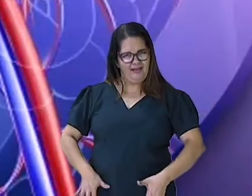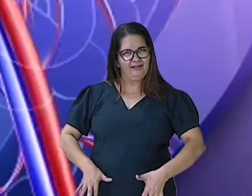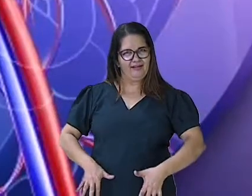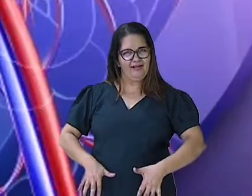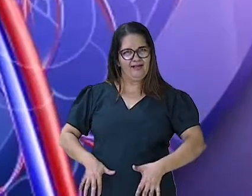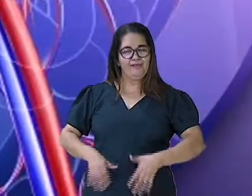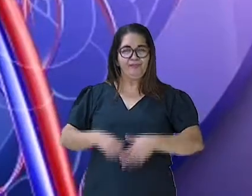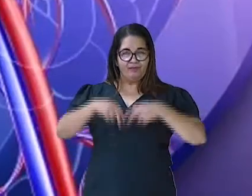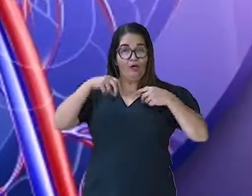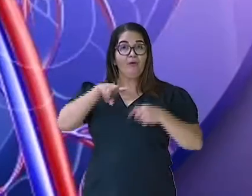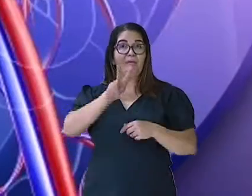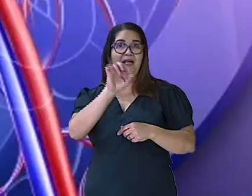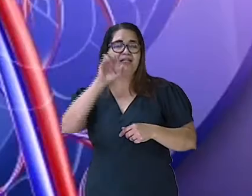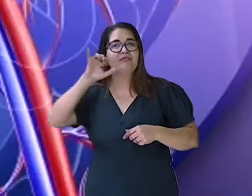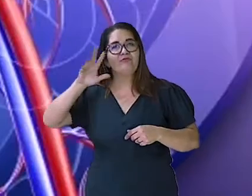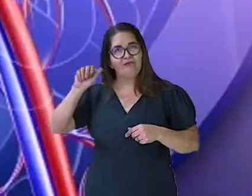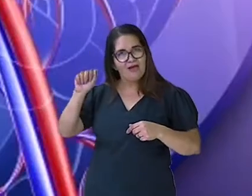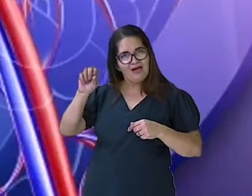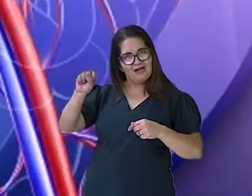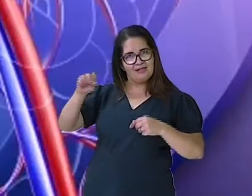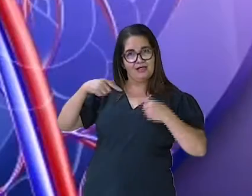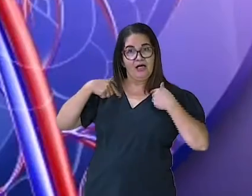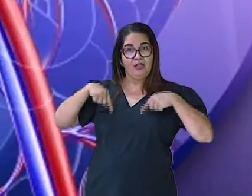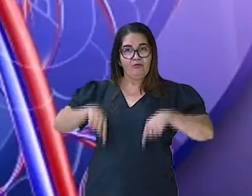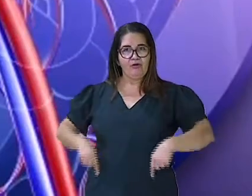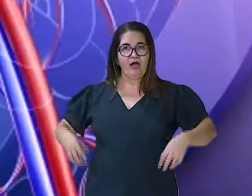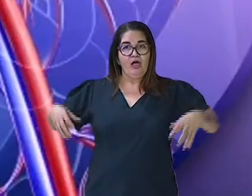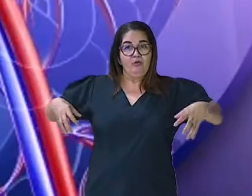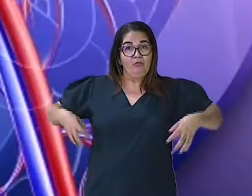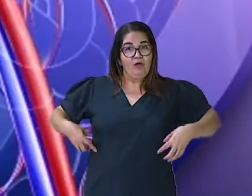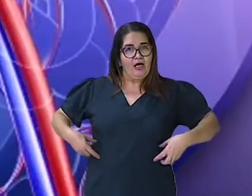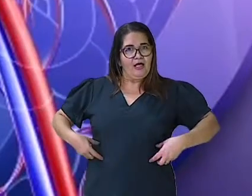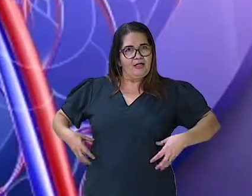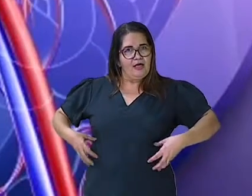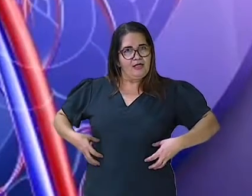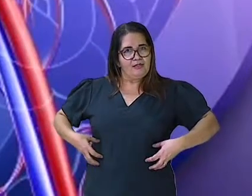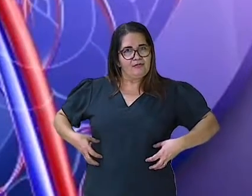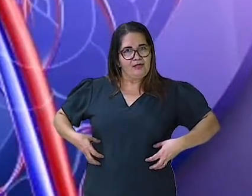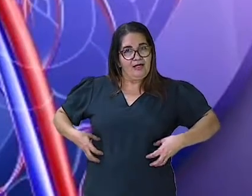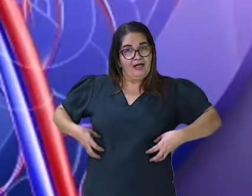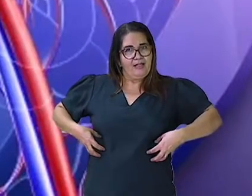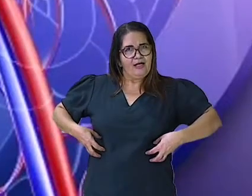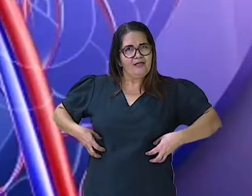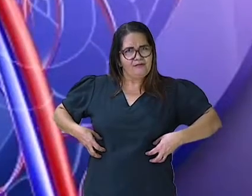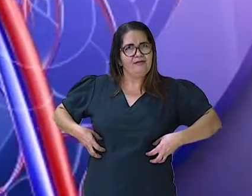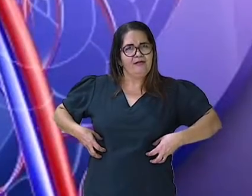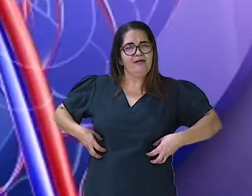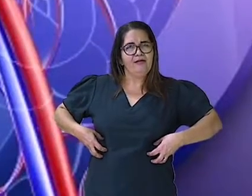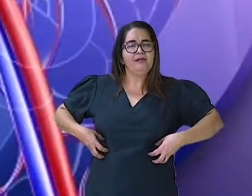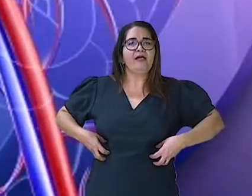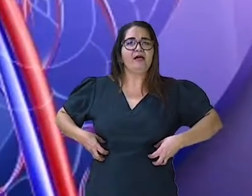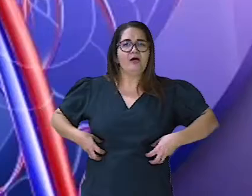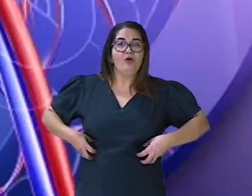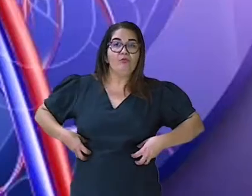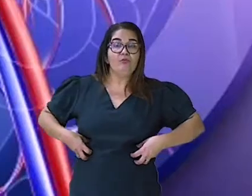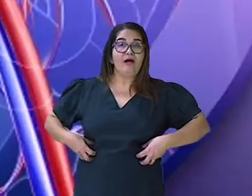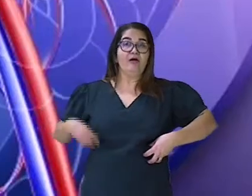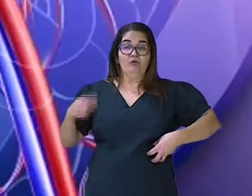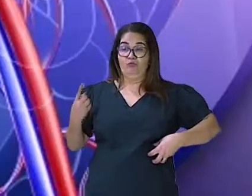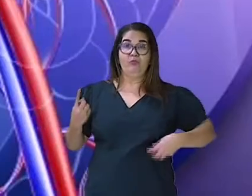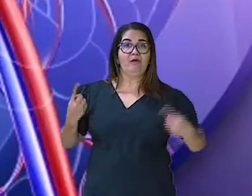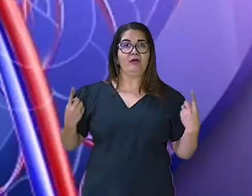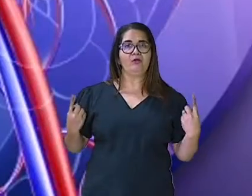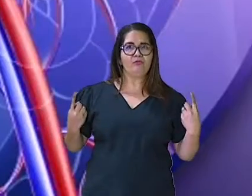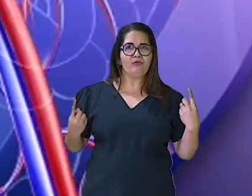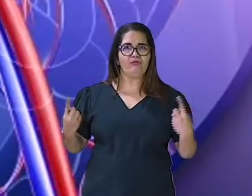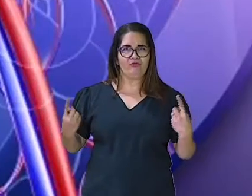veias. Cada rim recebe uma artéria e uma veia renal. Elas chegam aos rins